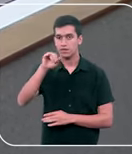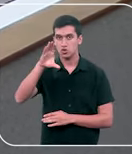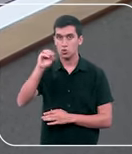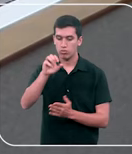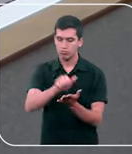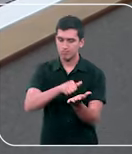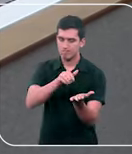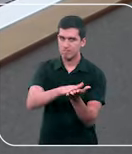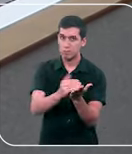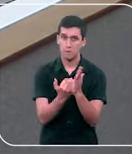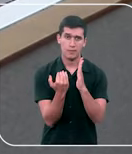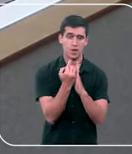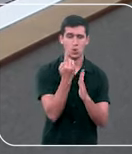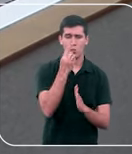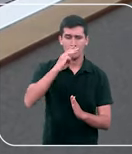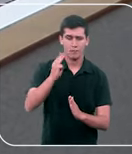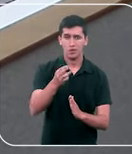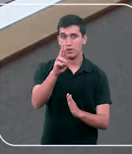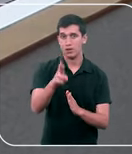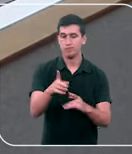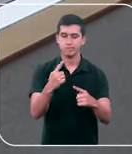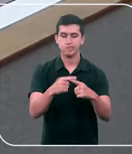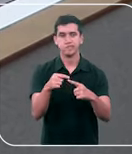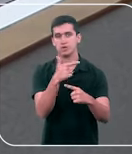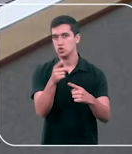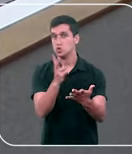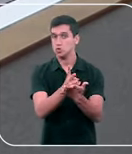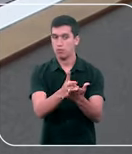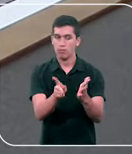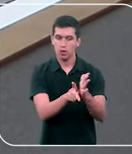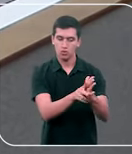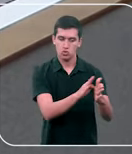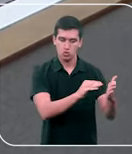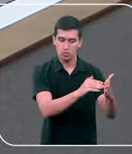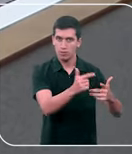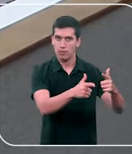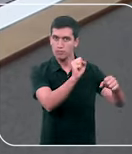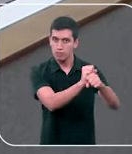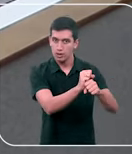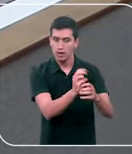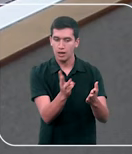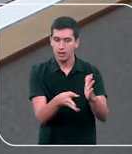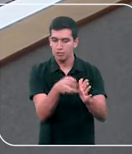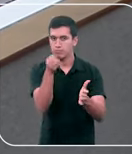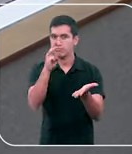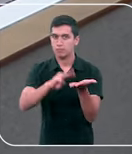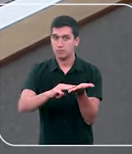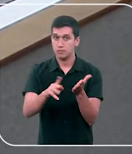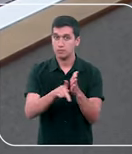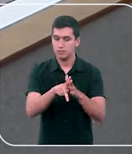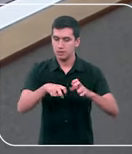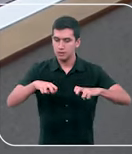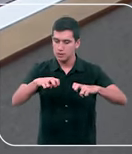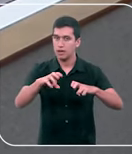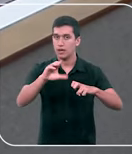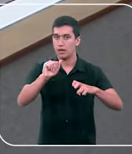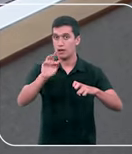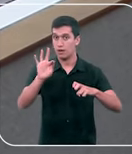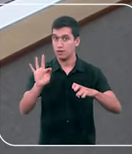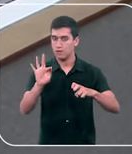a R$ 1 milhão por não manter, durante greve da categoria, o quórum de auditores em sessões do